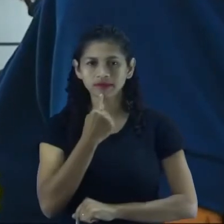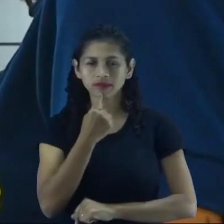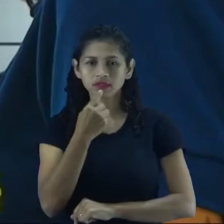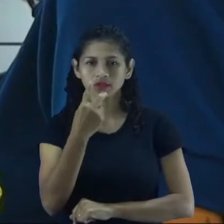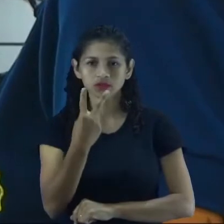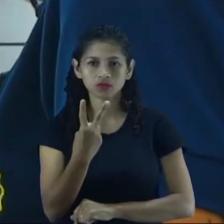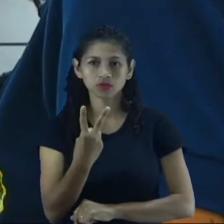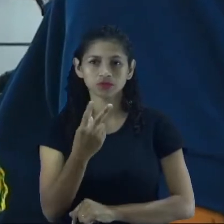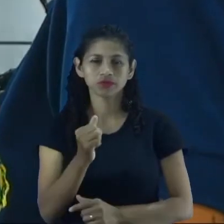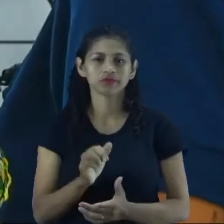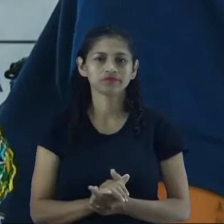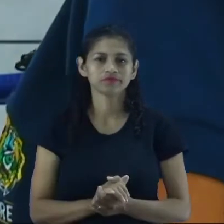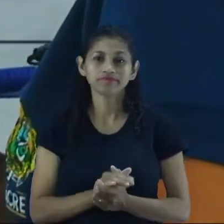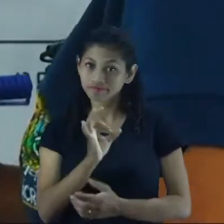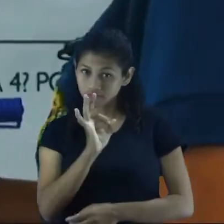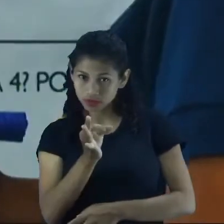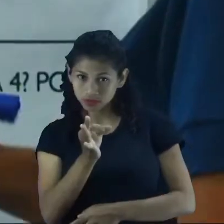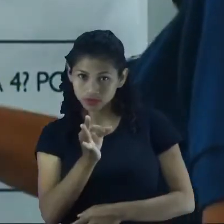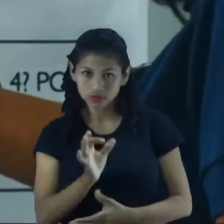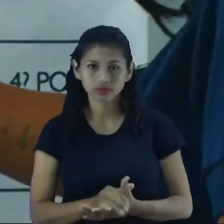2, certo?